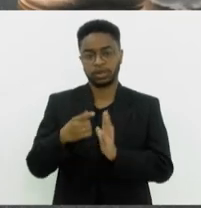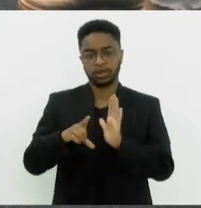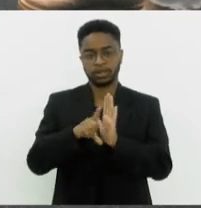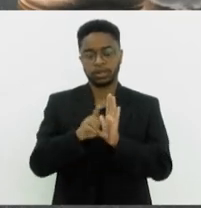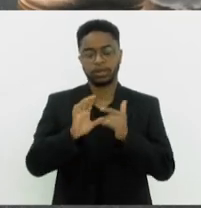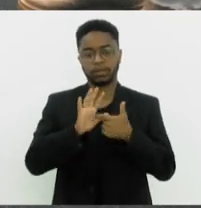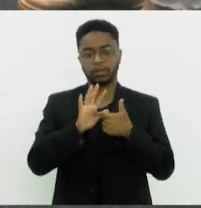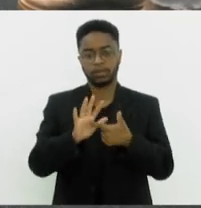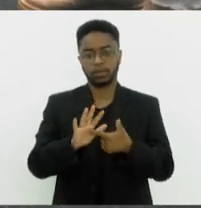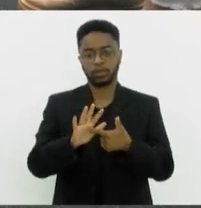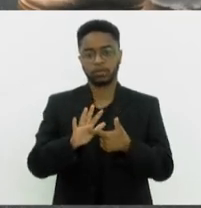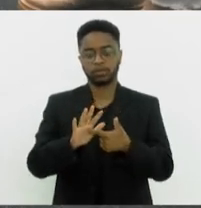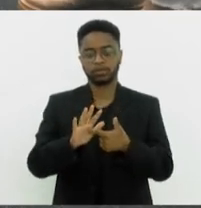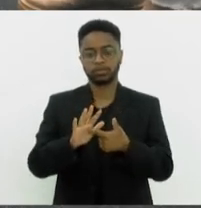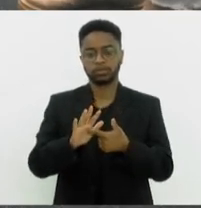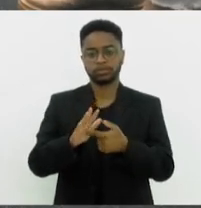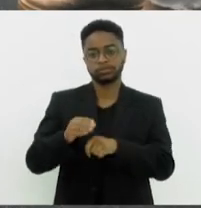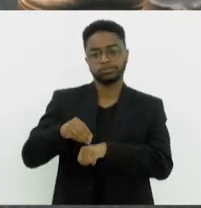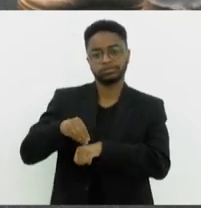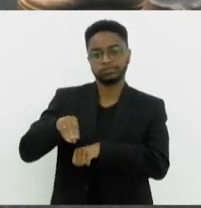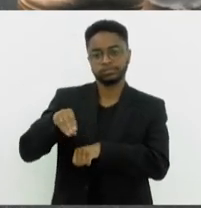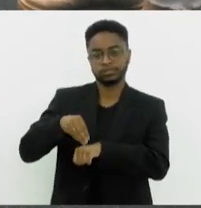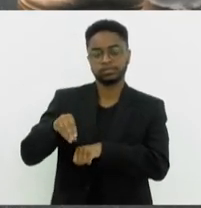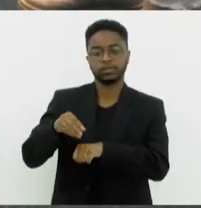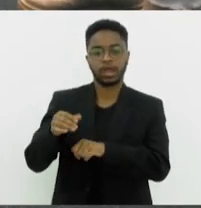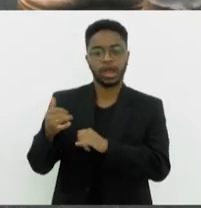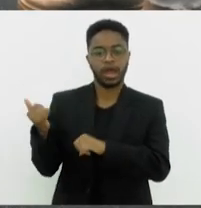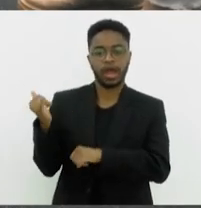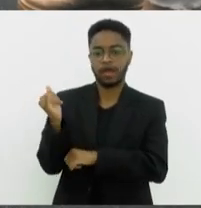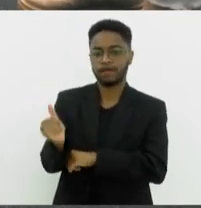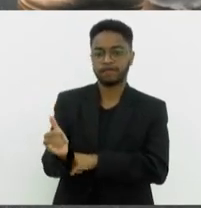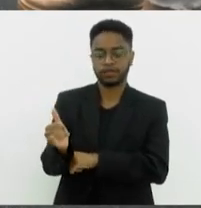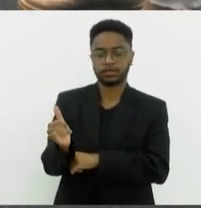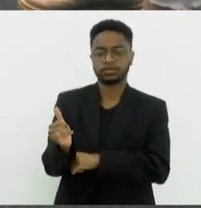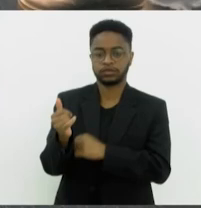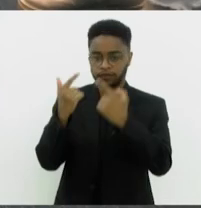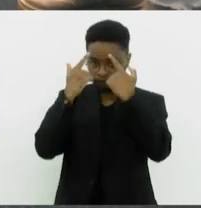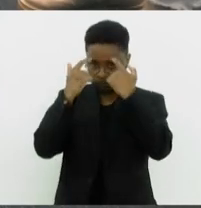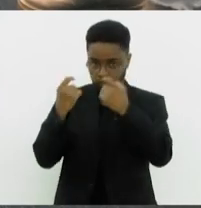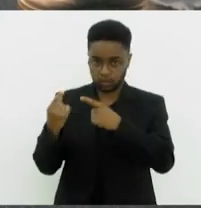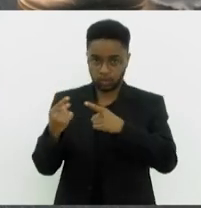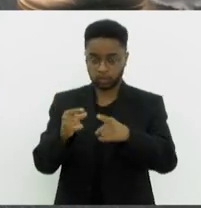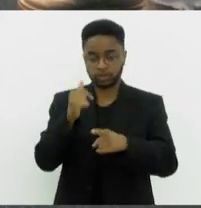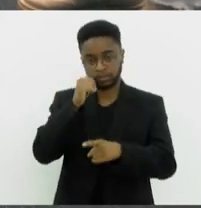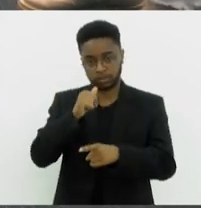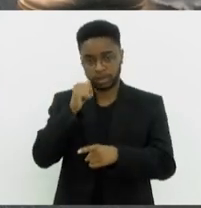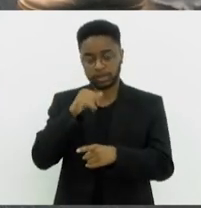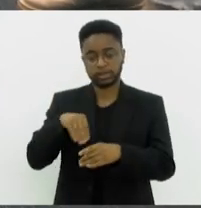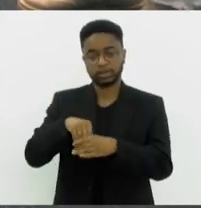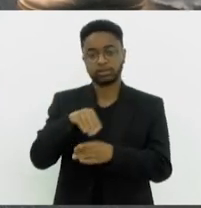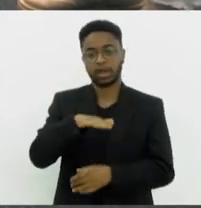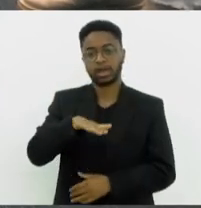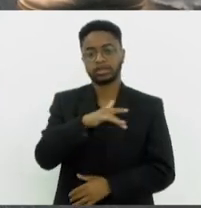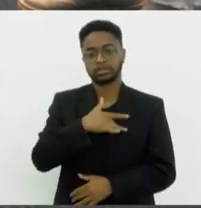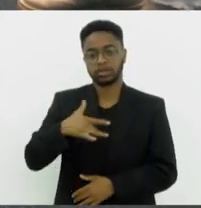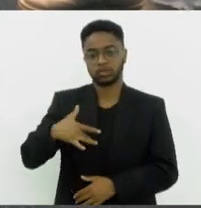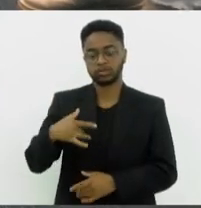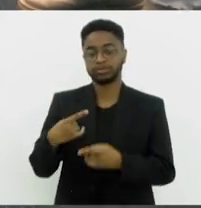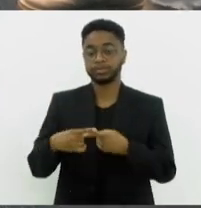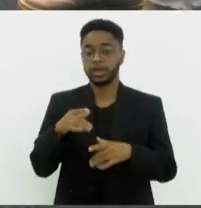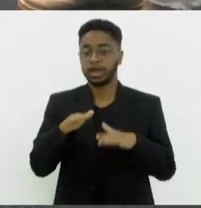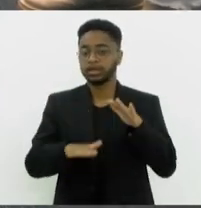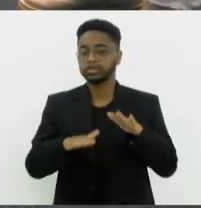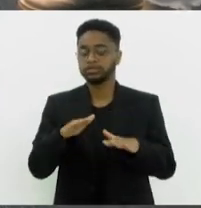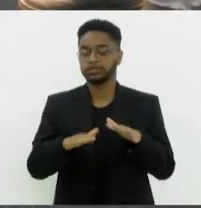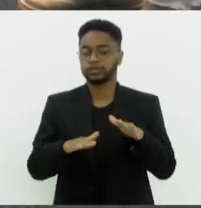a notificação compulsória da violência contra a mulher, deputada Renata, nos serviços de saúde, que muitas